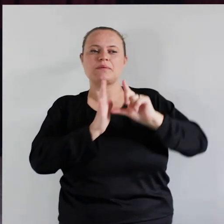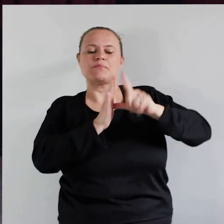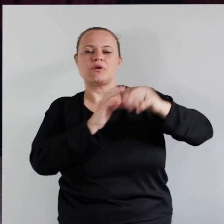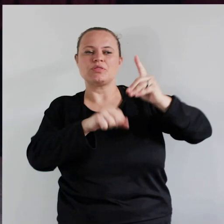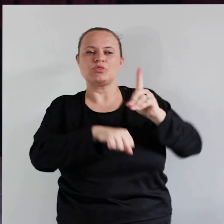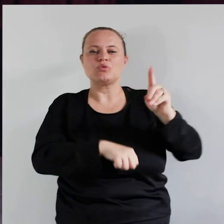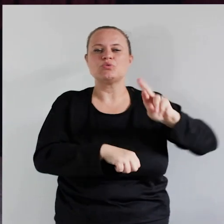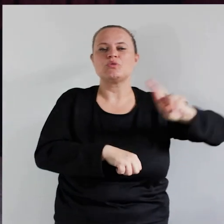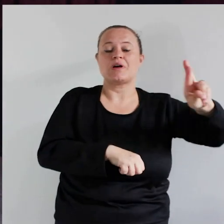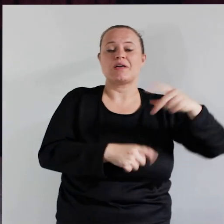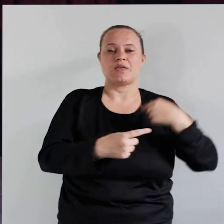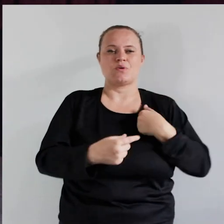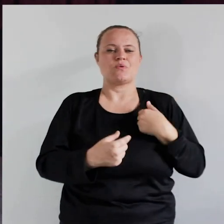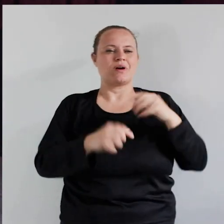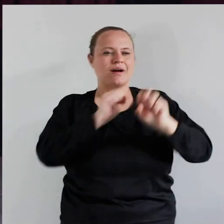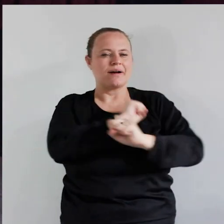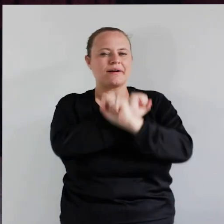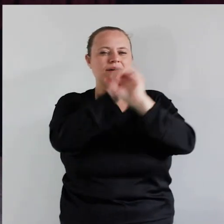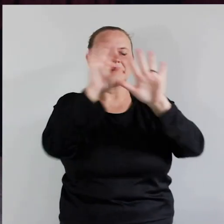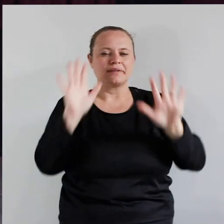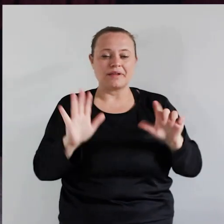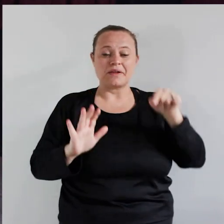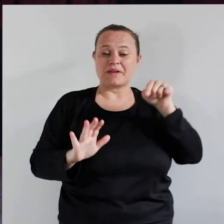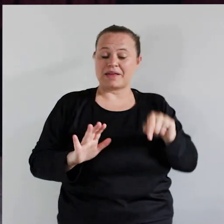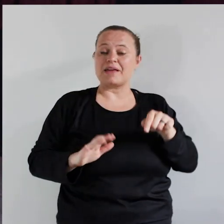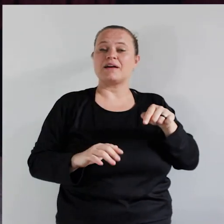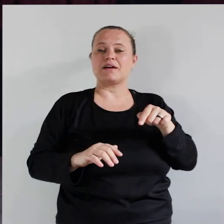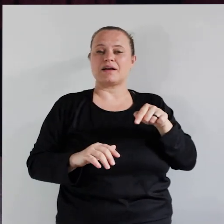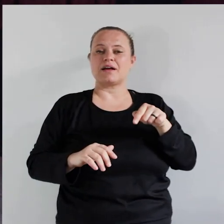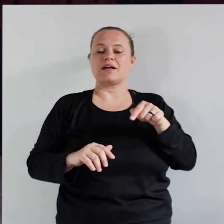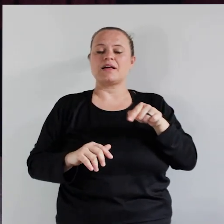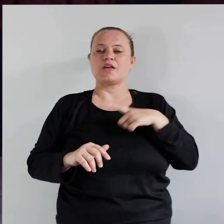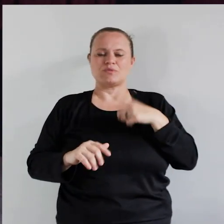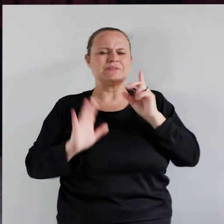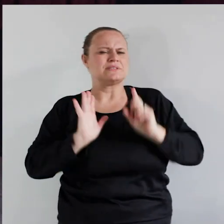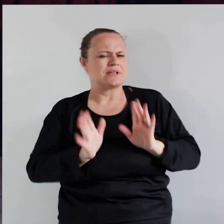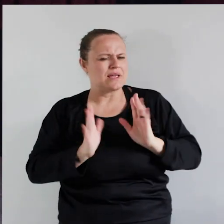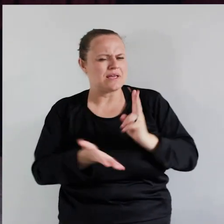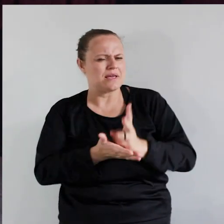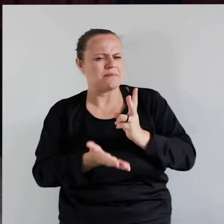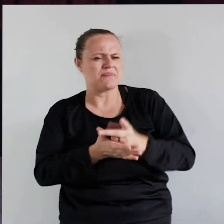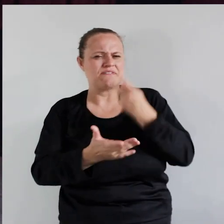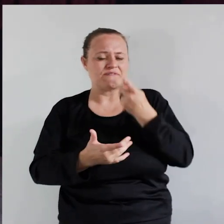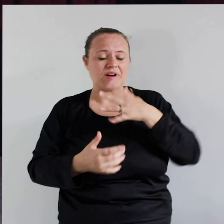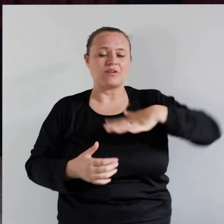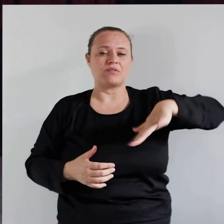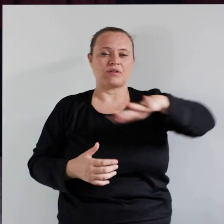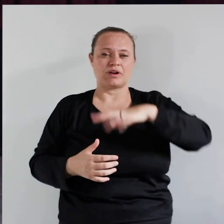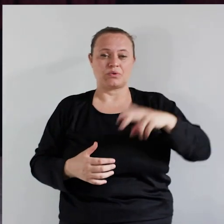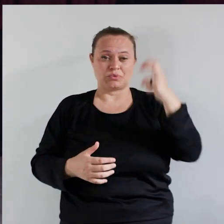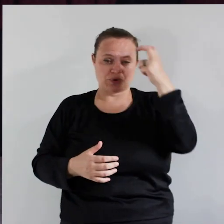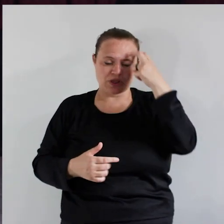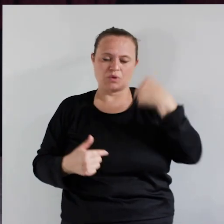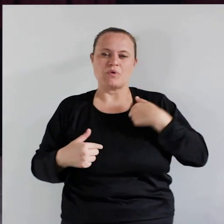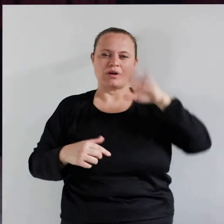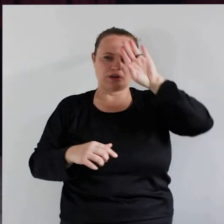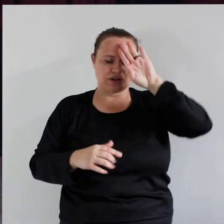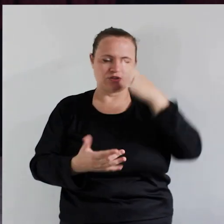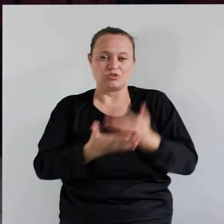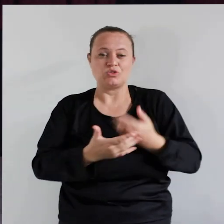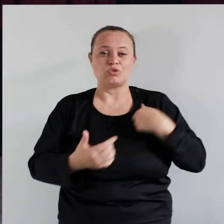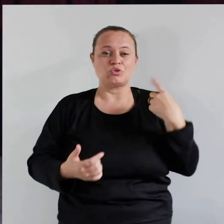porque, principalmente depois do meu doutorado, para mim eu tenho muita clareza que é um campo, e eu sempre digo até hoje para os meus